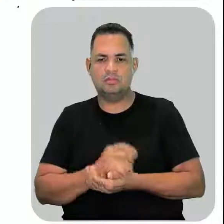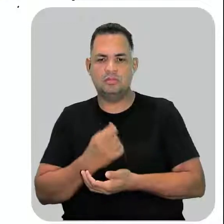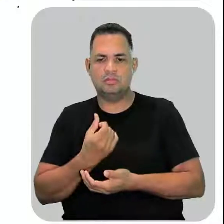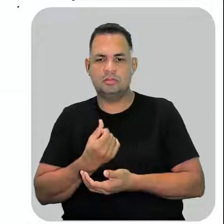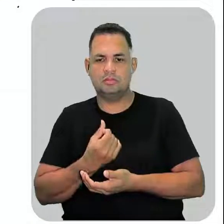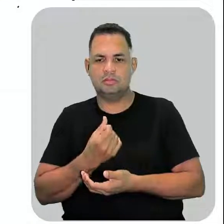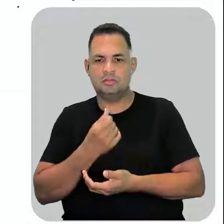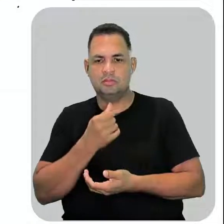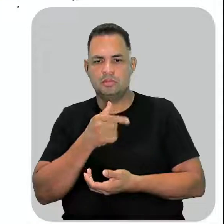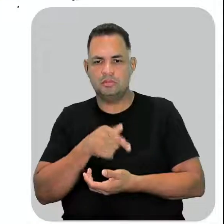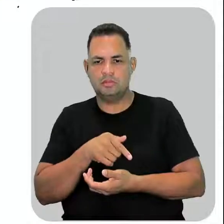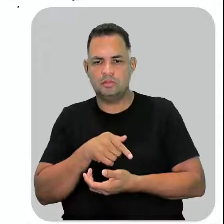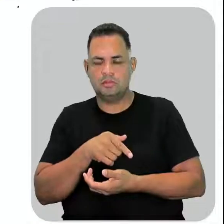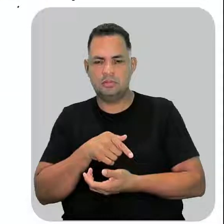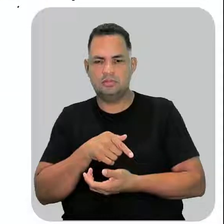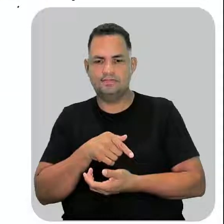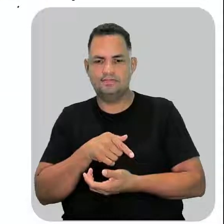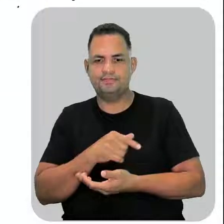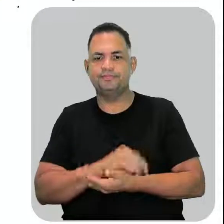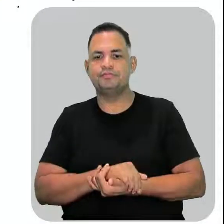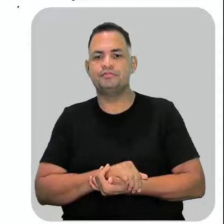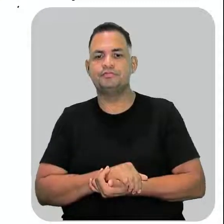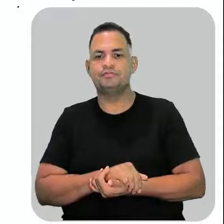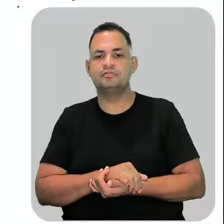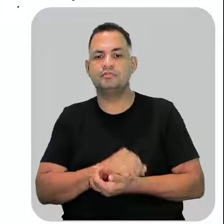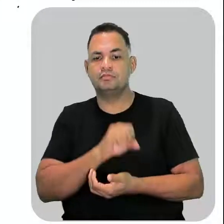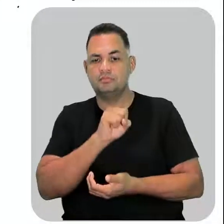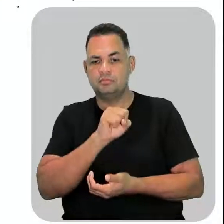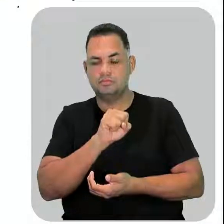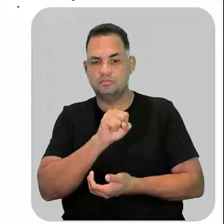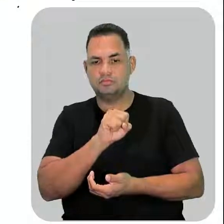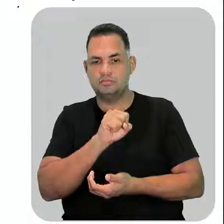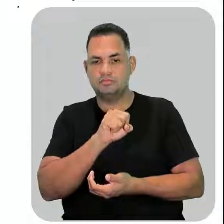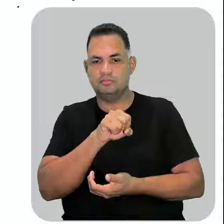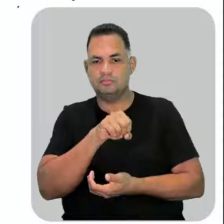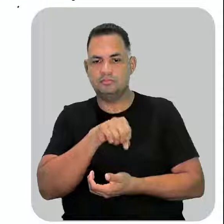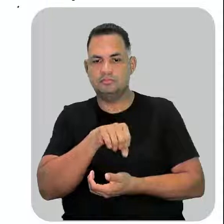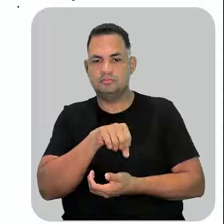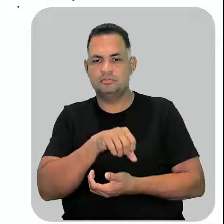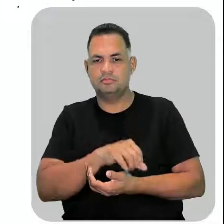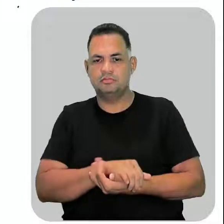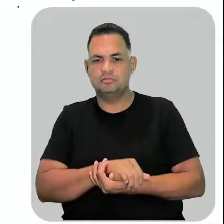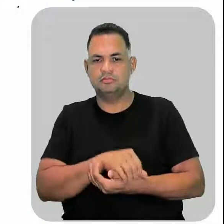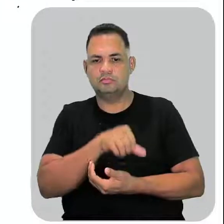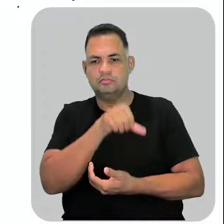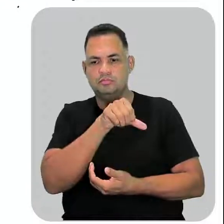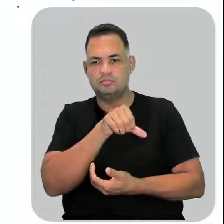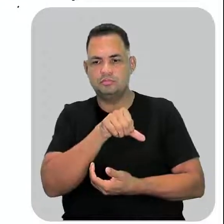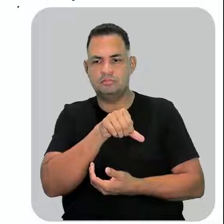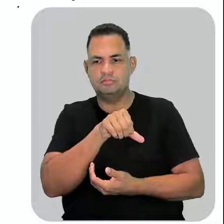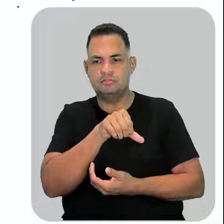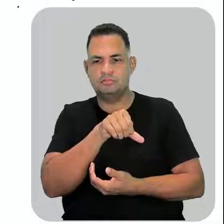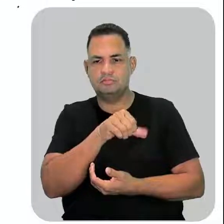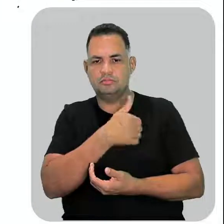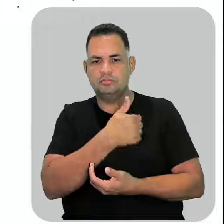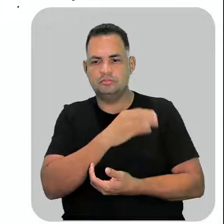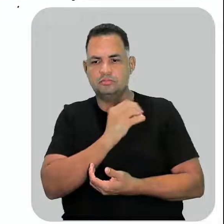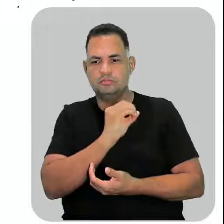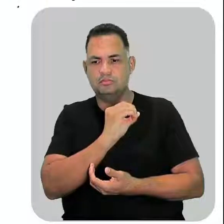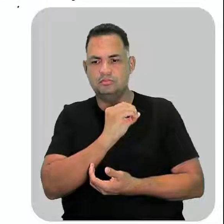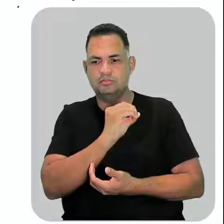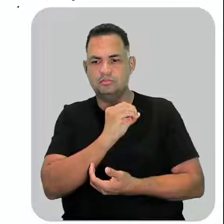5, 6, 7, 8, aí vamos botar aqui 9,